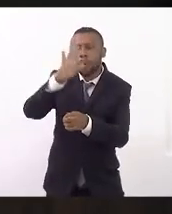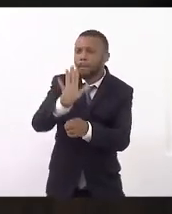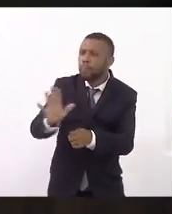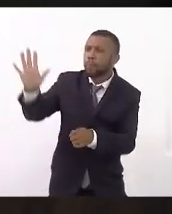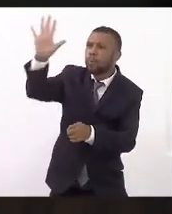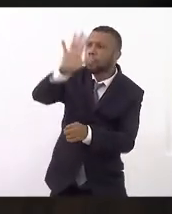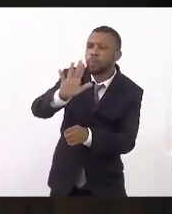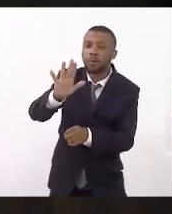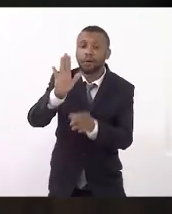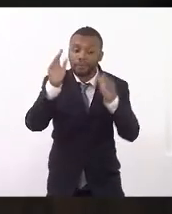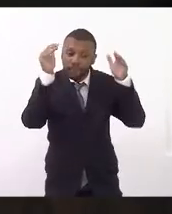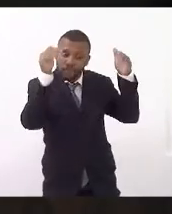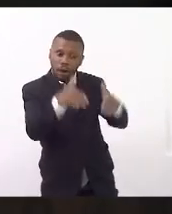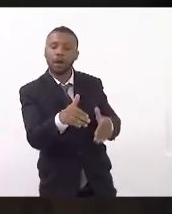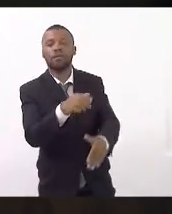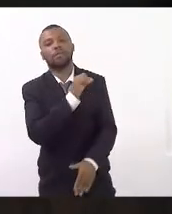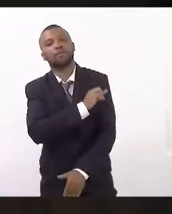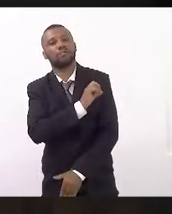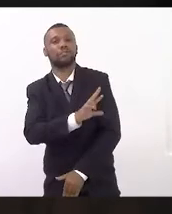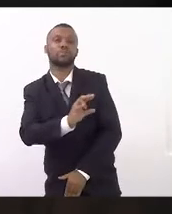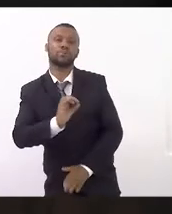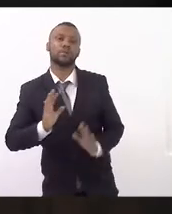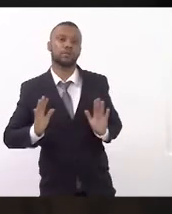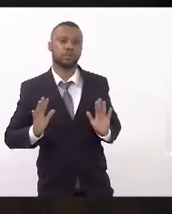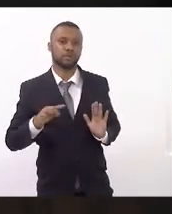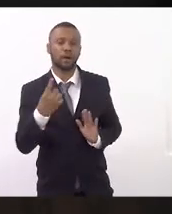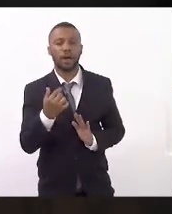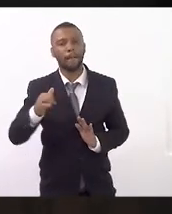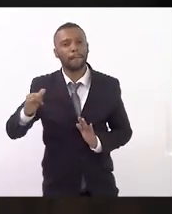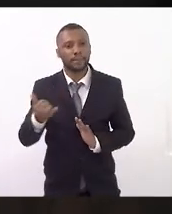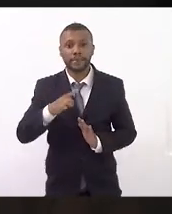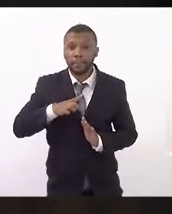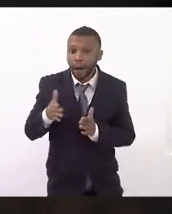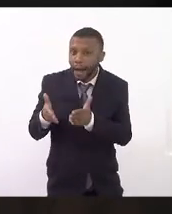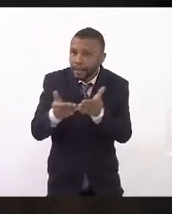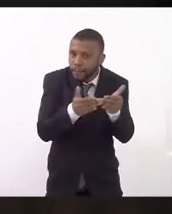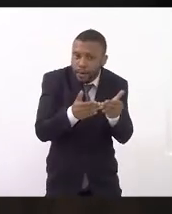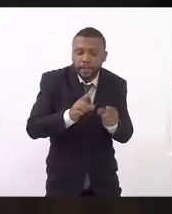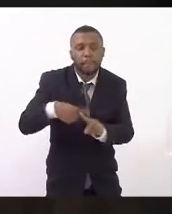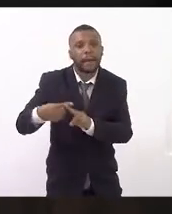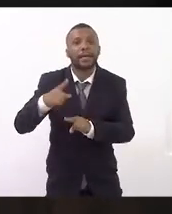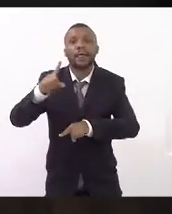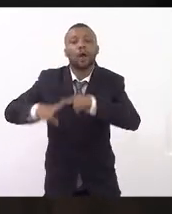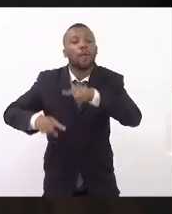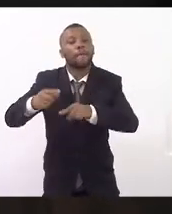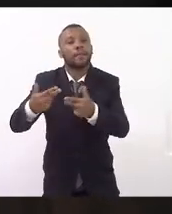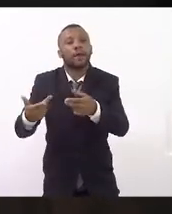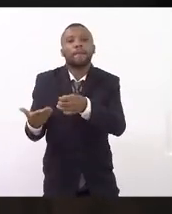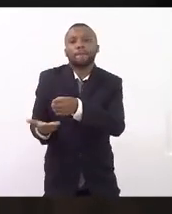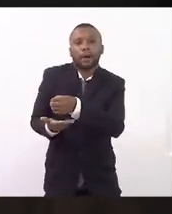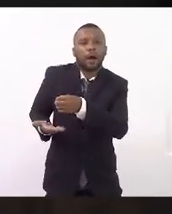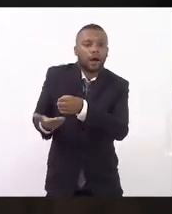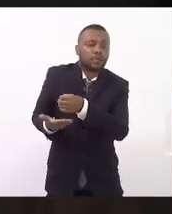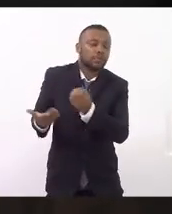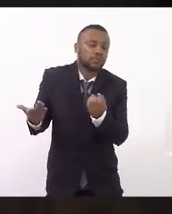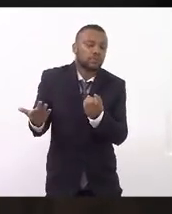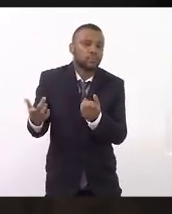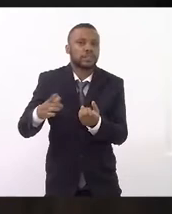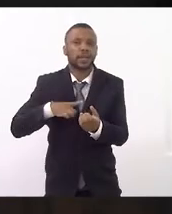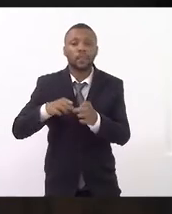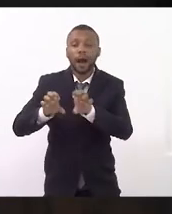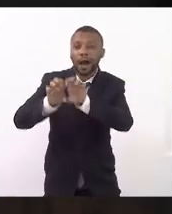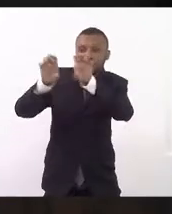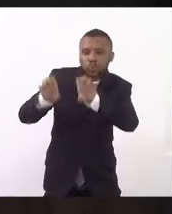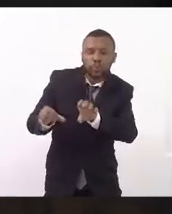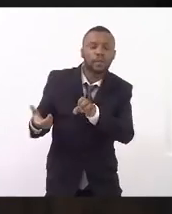Então, a gente precisa aproveitar que nós temos a demanda, temos a matéria-prima e temos toda a